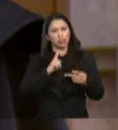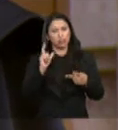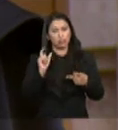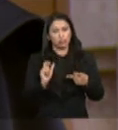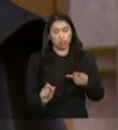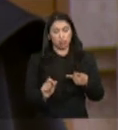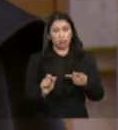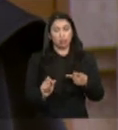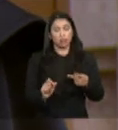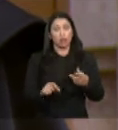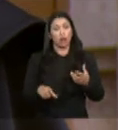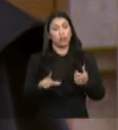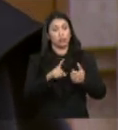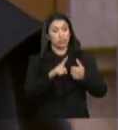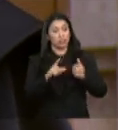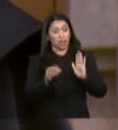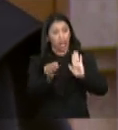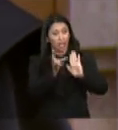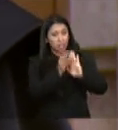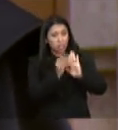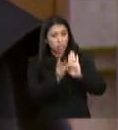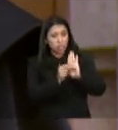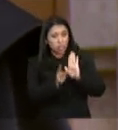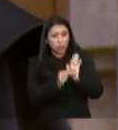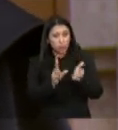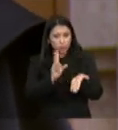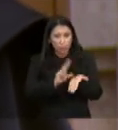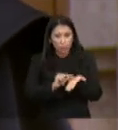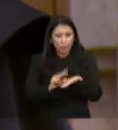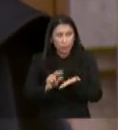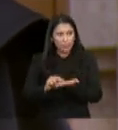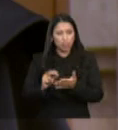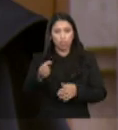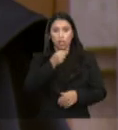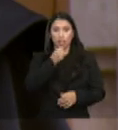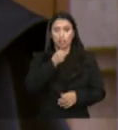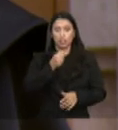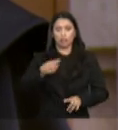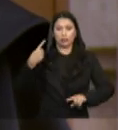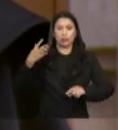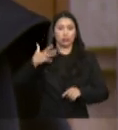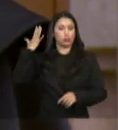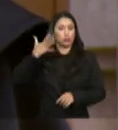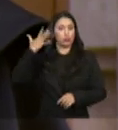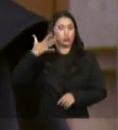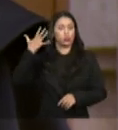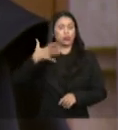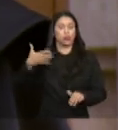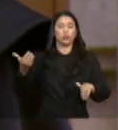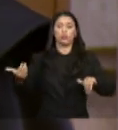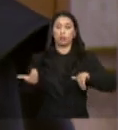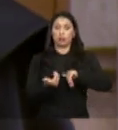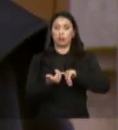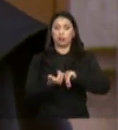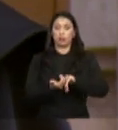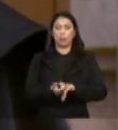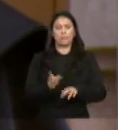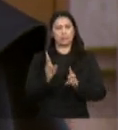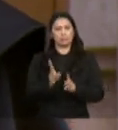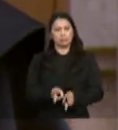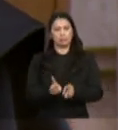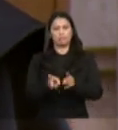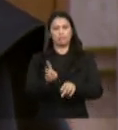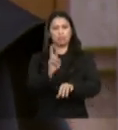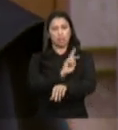se ponham seus artigos jornalísticos e discursos parlamentares mesmo ali era sempre o jurista a pregar